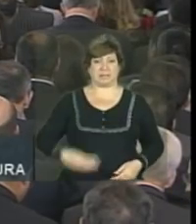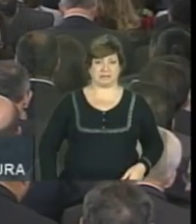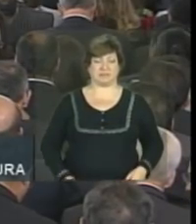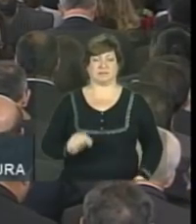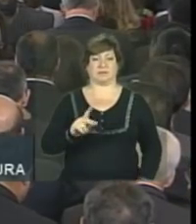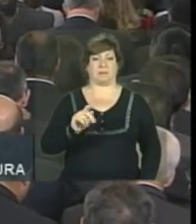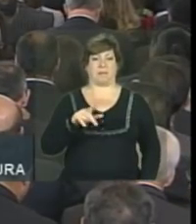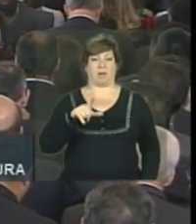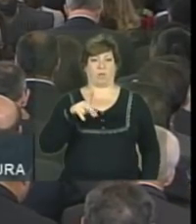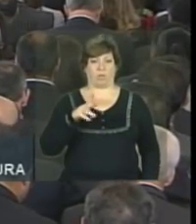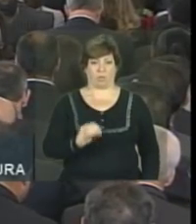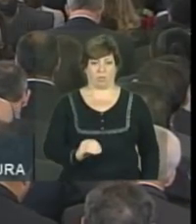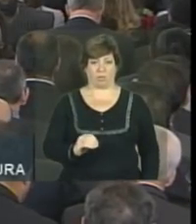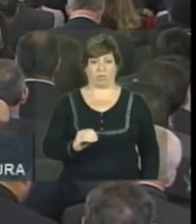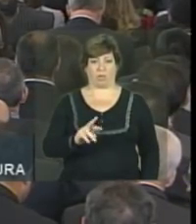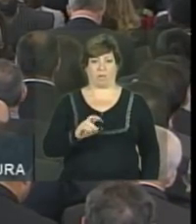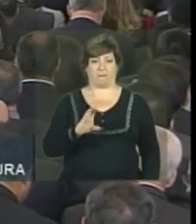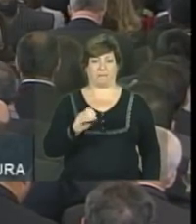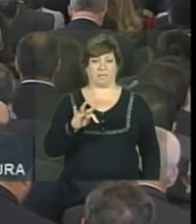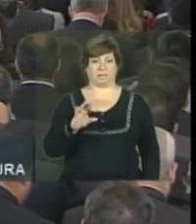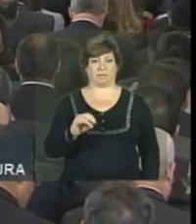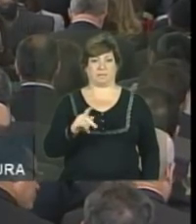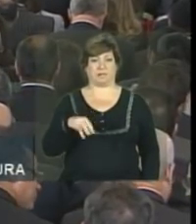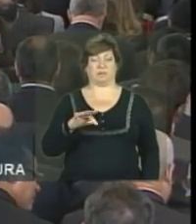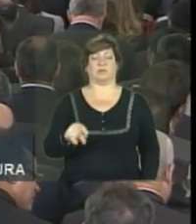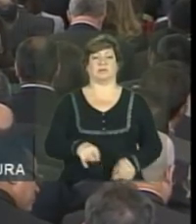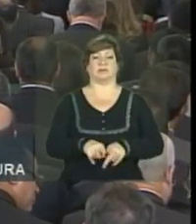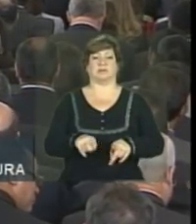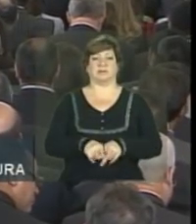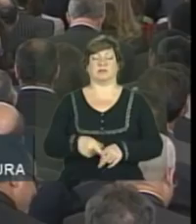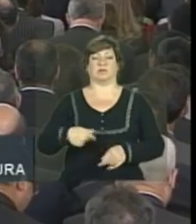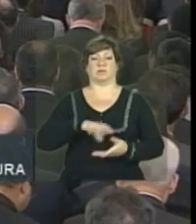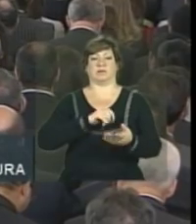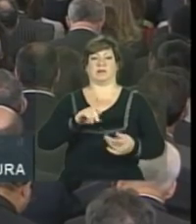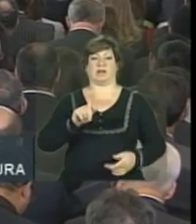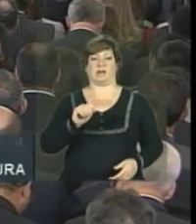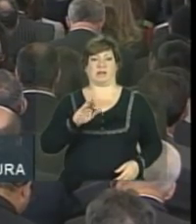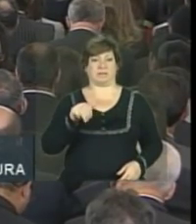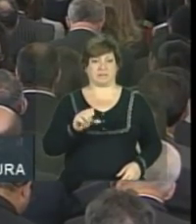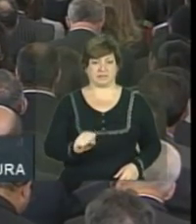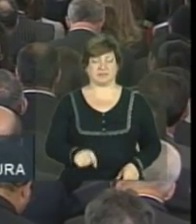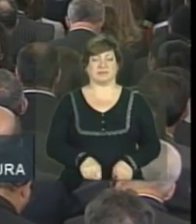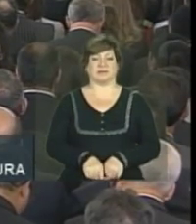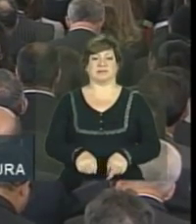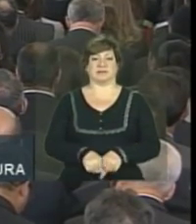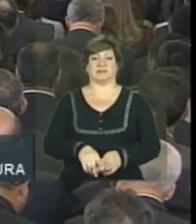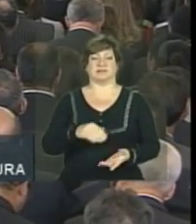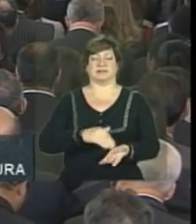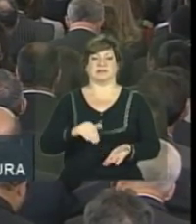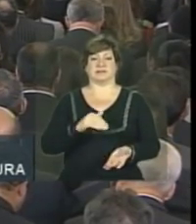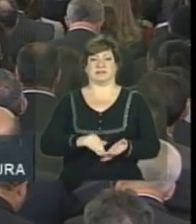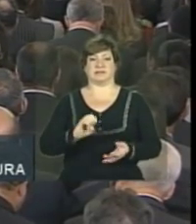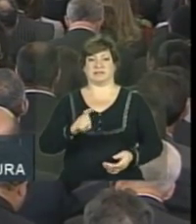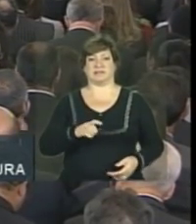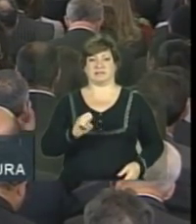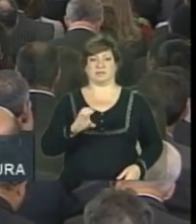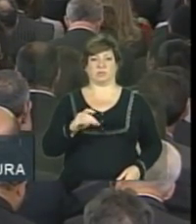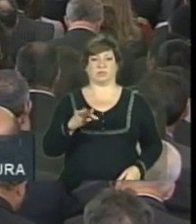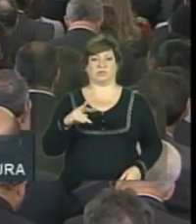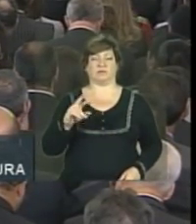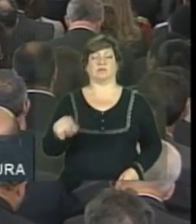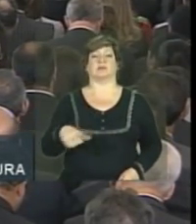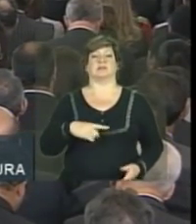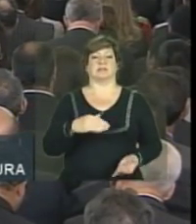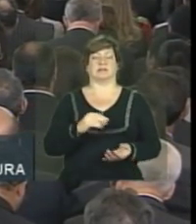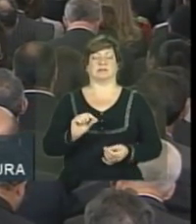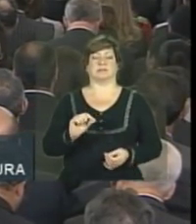Roberto Pinto, interino do Trabalho, nosso querido Gabas, secretário executivo do Ministério da